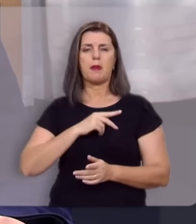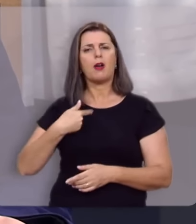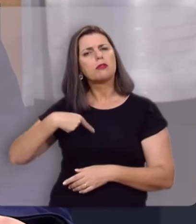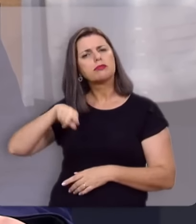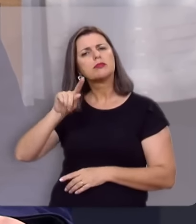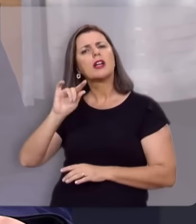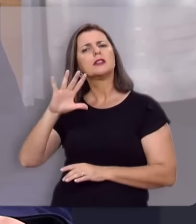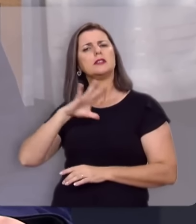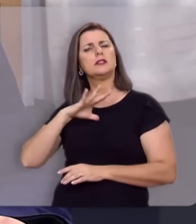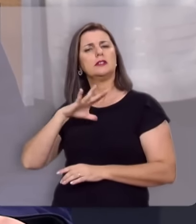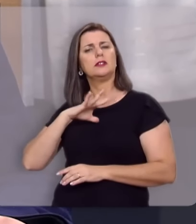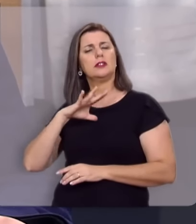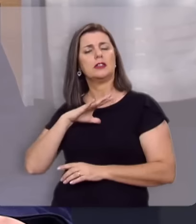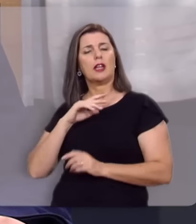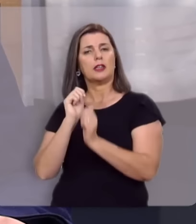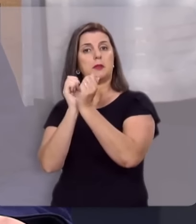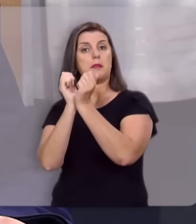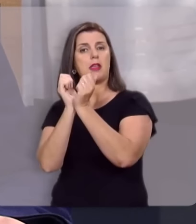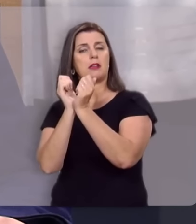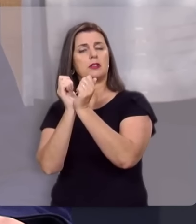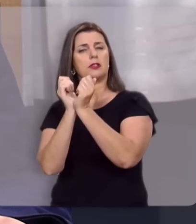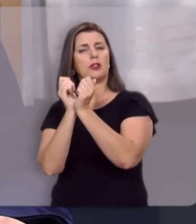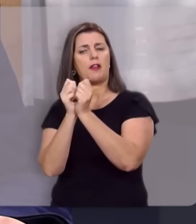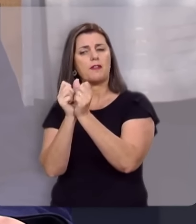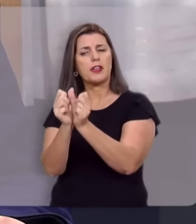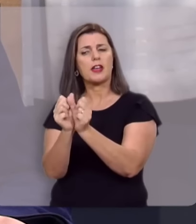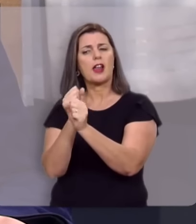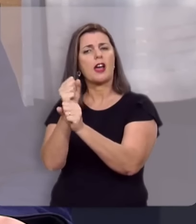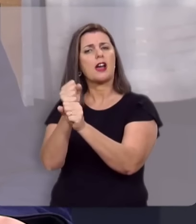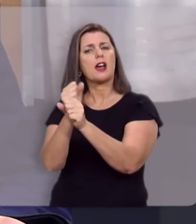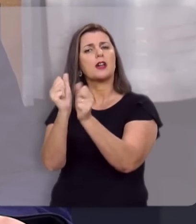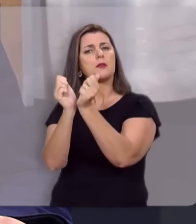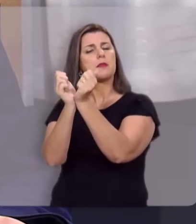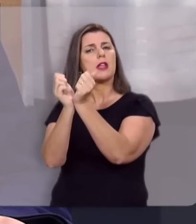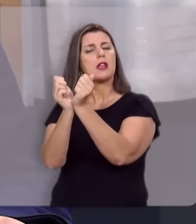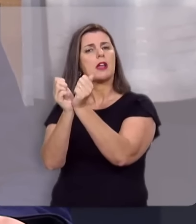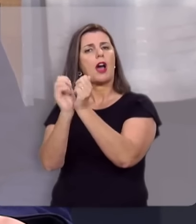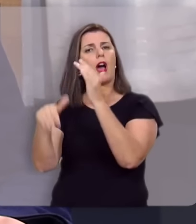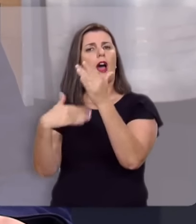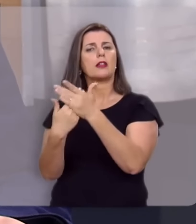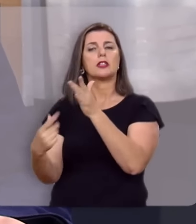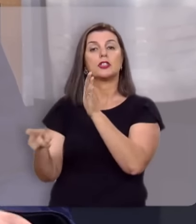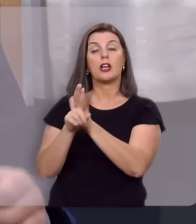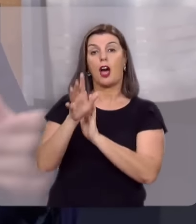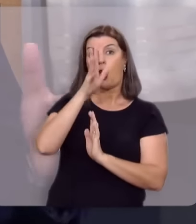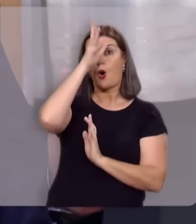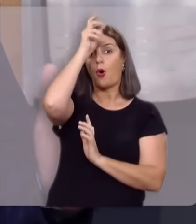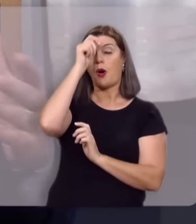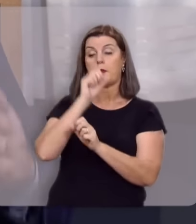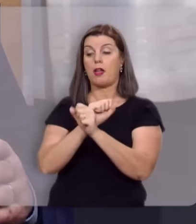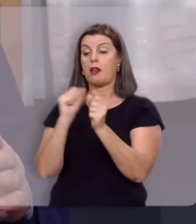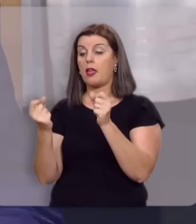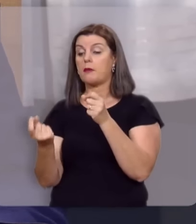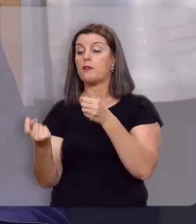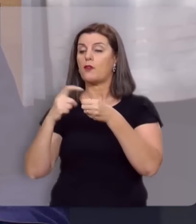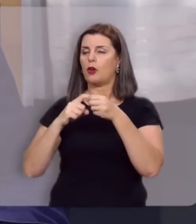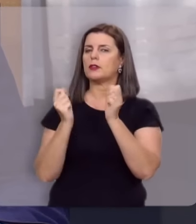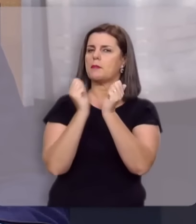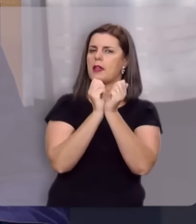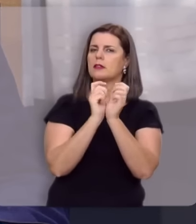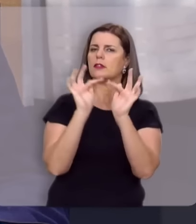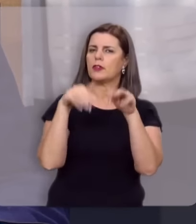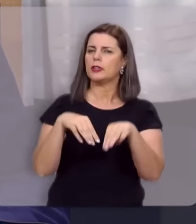a Jerusalém, onde vai ser preso e ficará alguns anos preso, até chegar a Roma, depois é liberto e preso mais uma